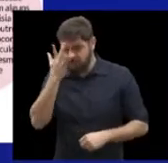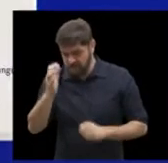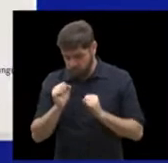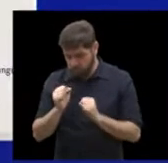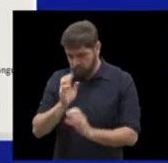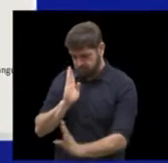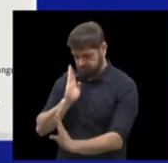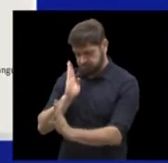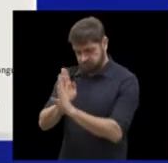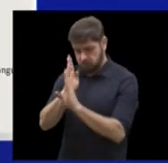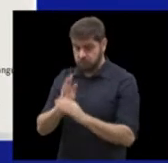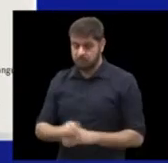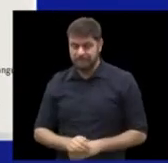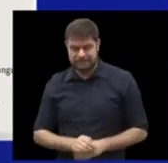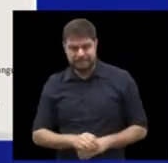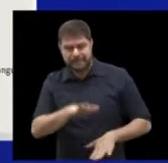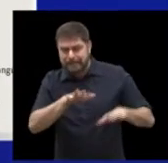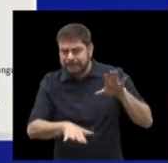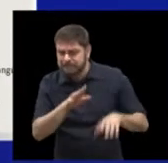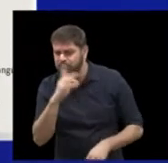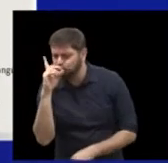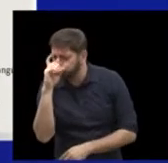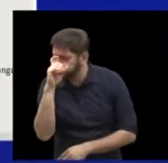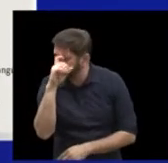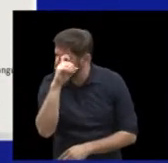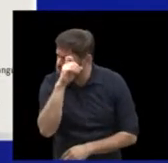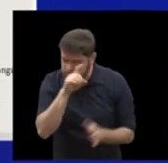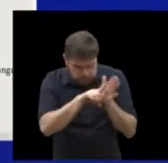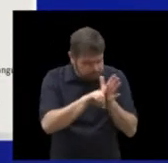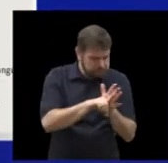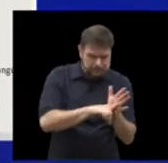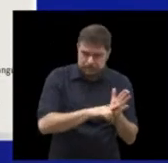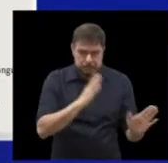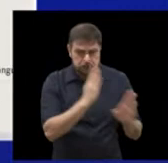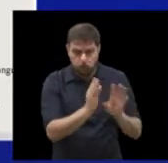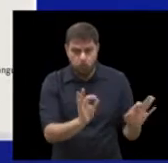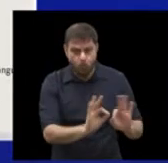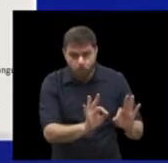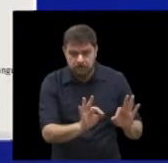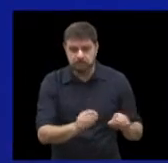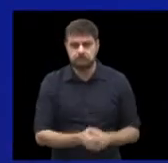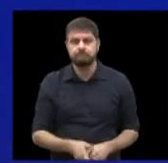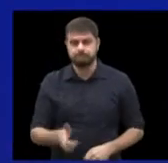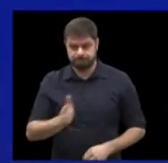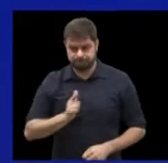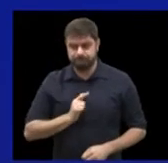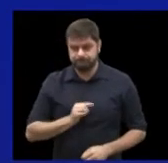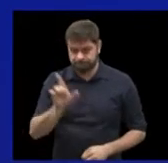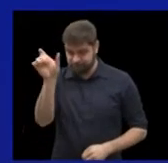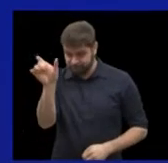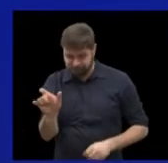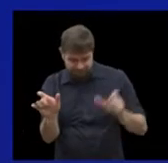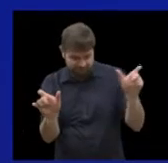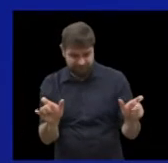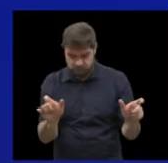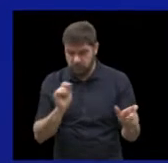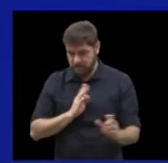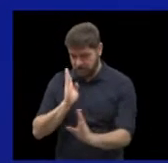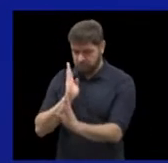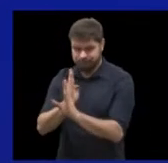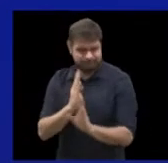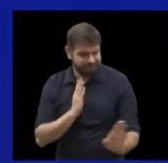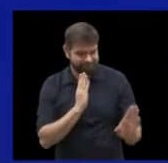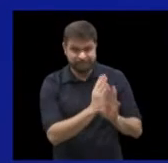você fazer o diagnóstico e às vezes é muito difícil. Então você tem os dois extremos. As pessoas que trabalham, os